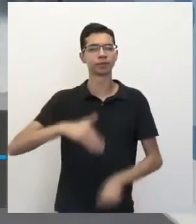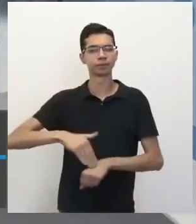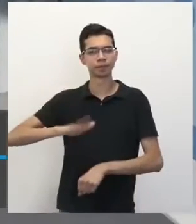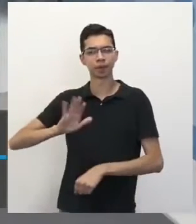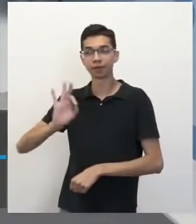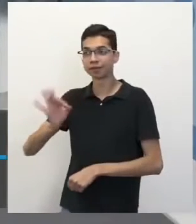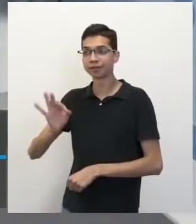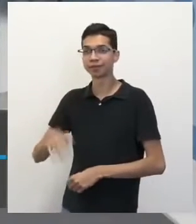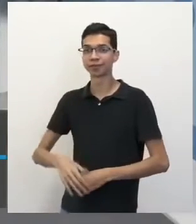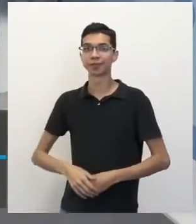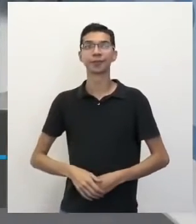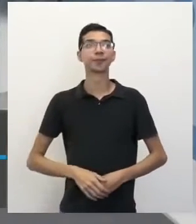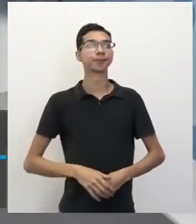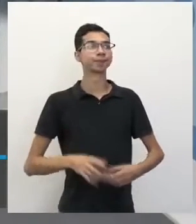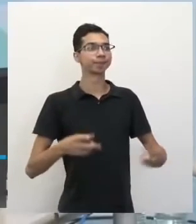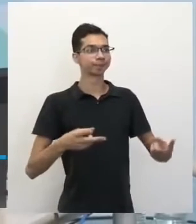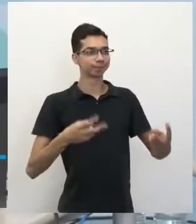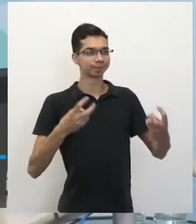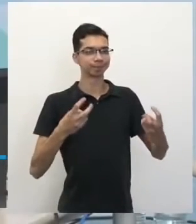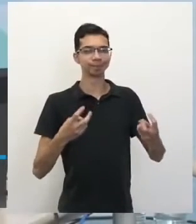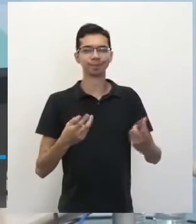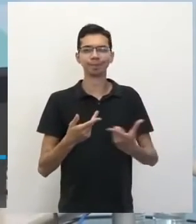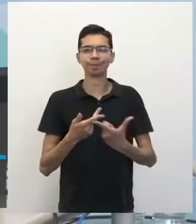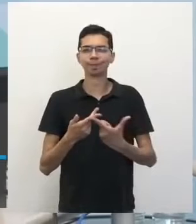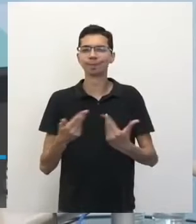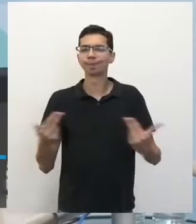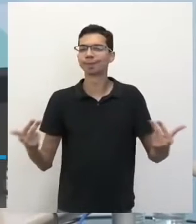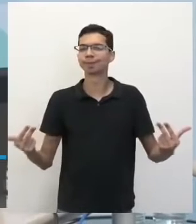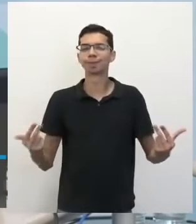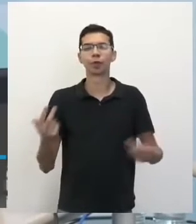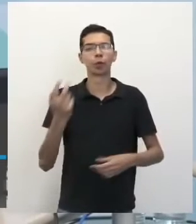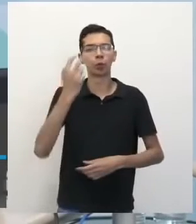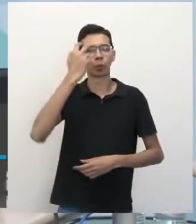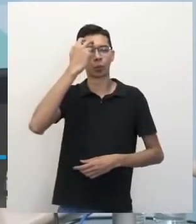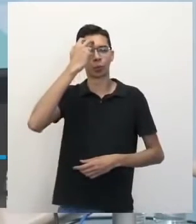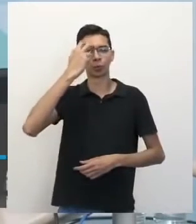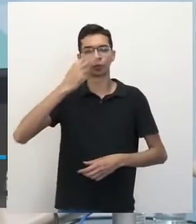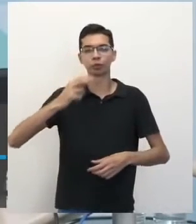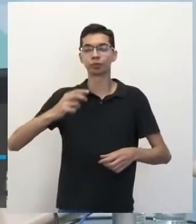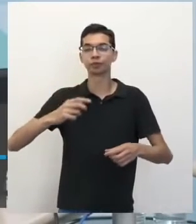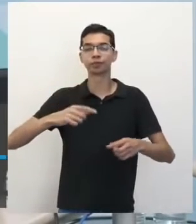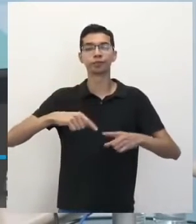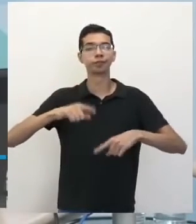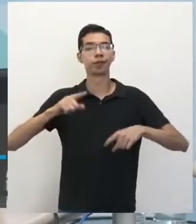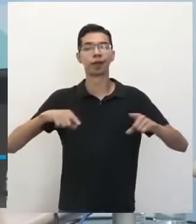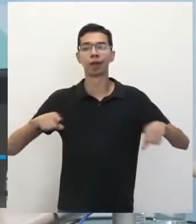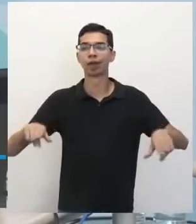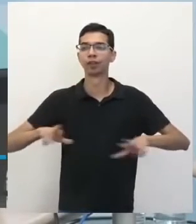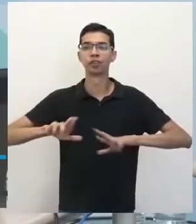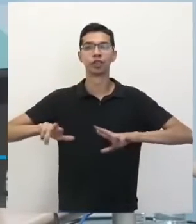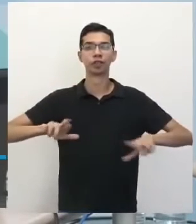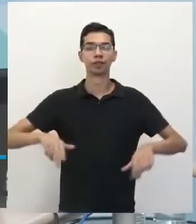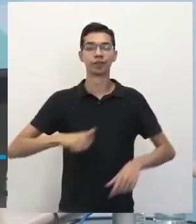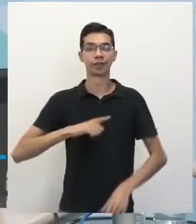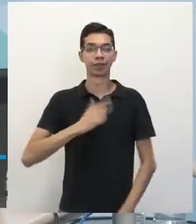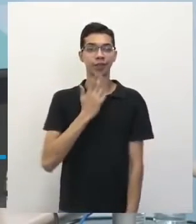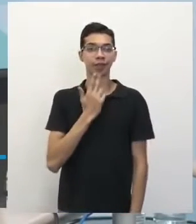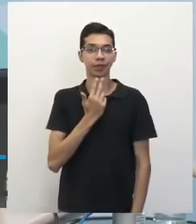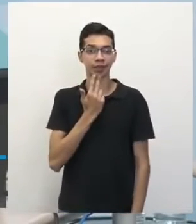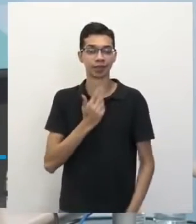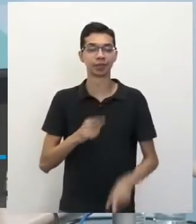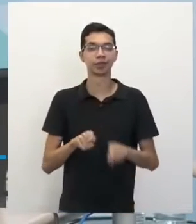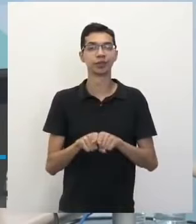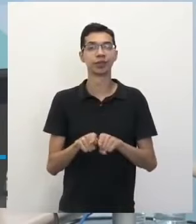olha quanta riqueza cultural esses povos nos trazem. A língua, os dialetos,